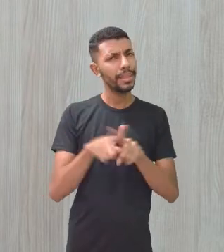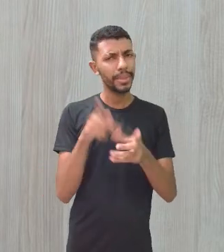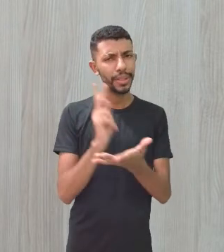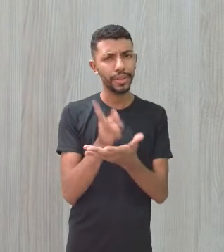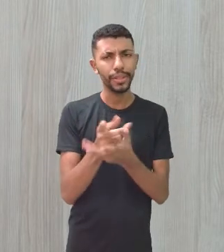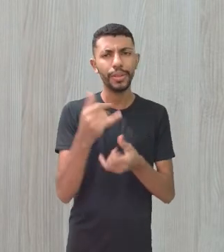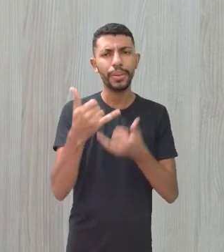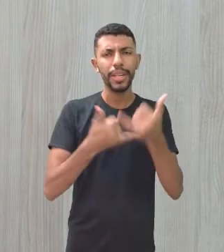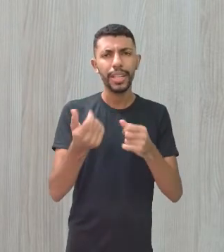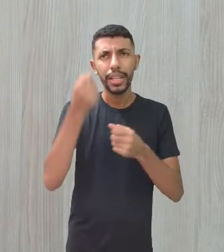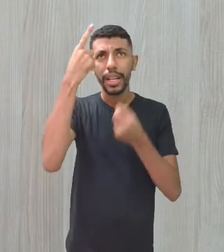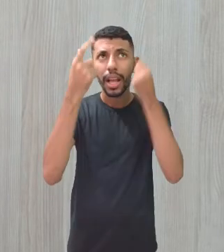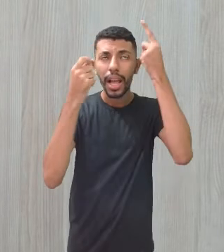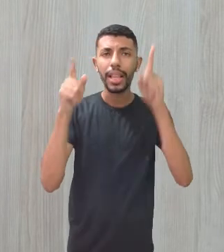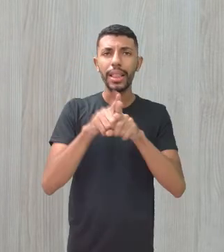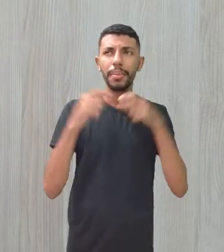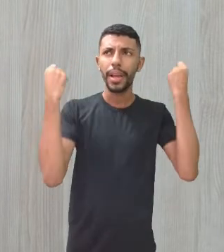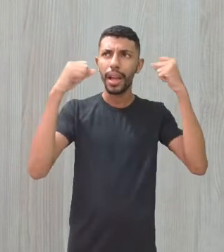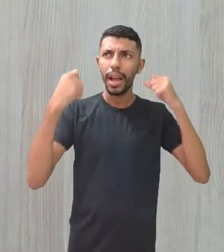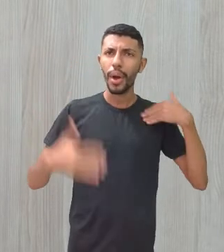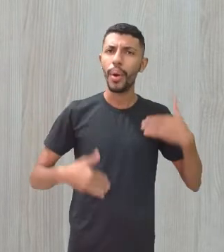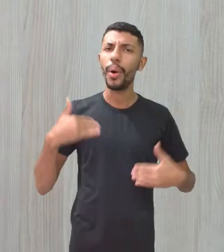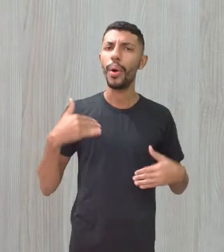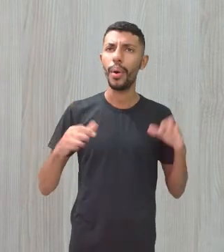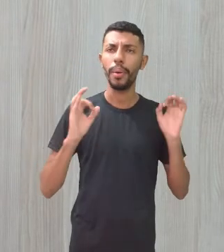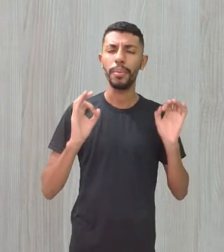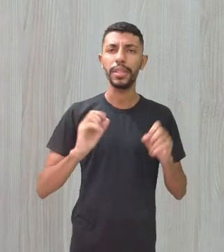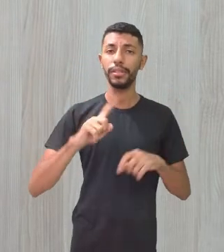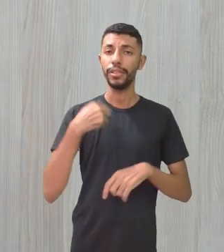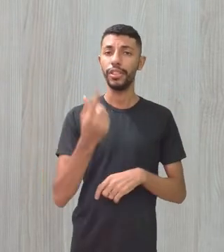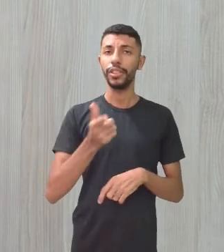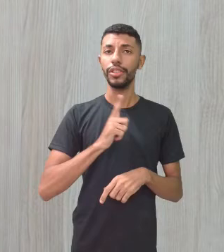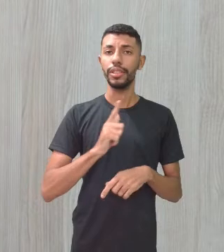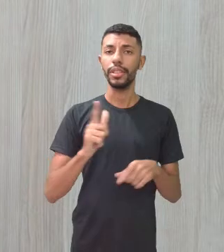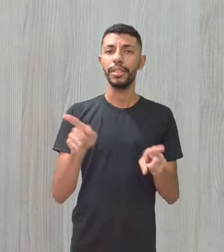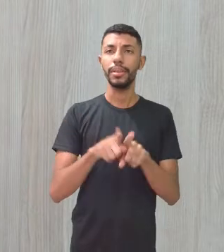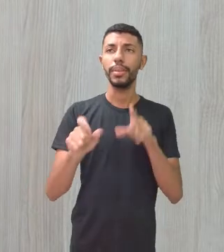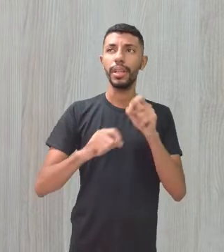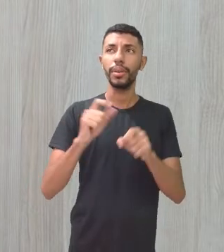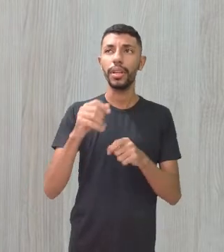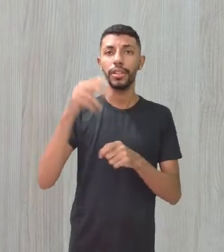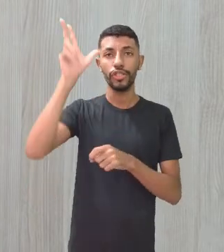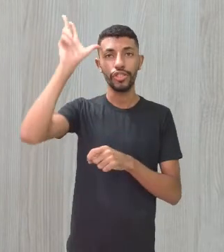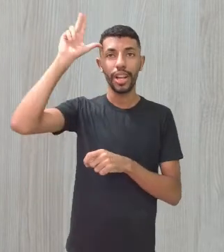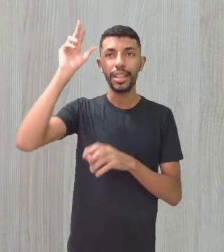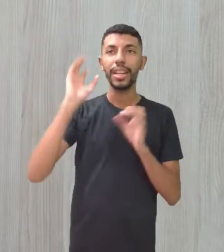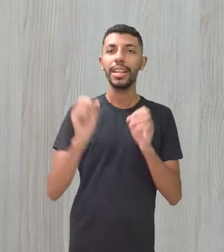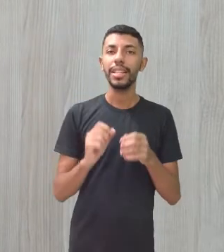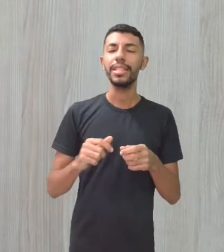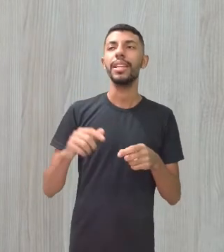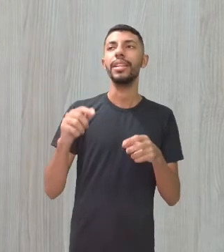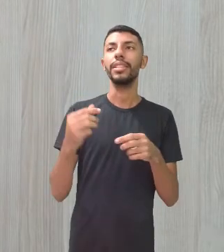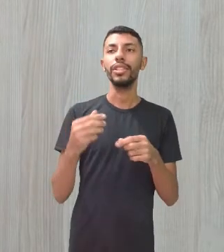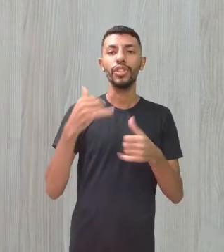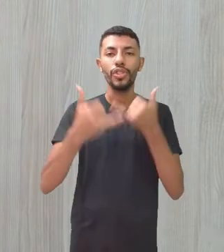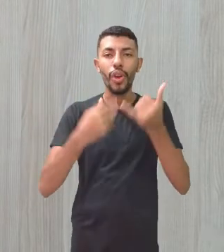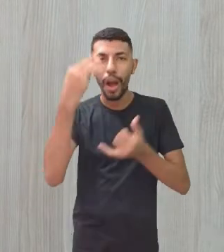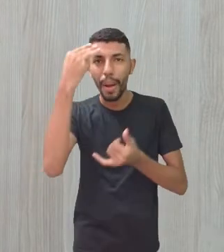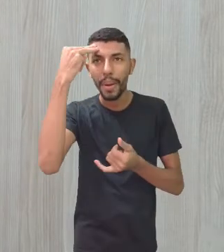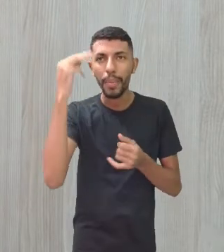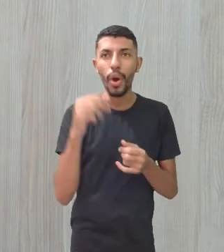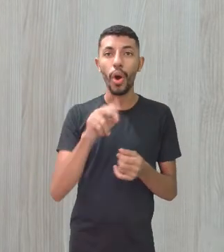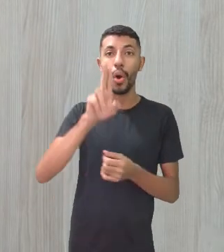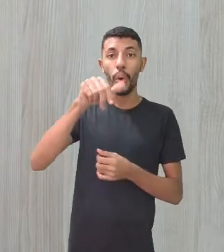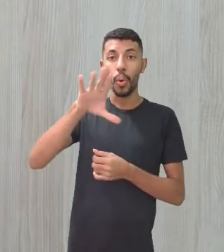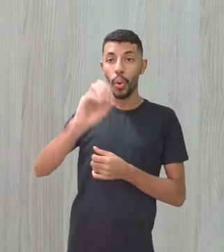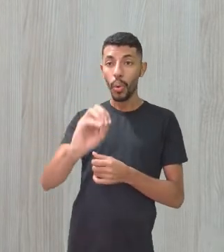exercer a criatividade, exercitar o corpo, não é? Aí nós temos também xadrez, né, professor? Isso. É jogo da memória,